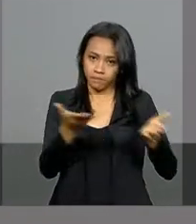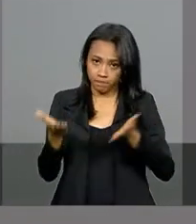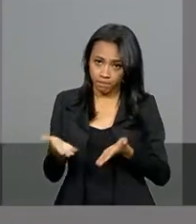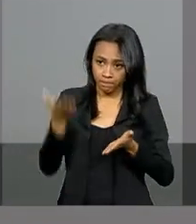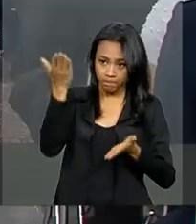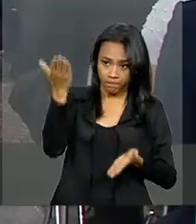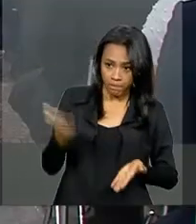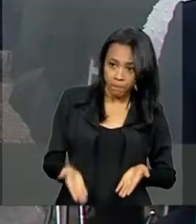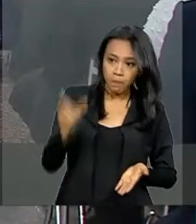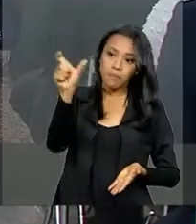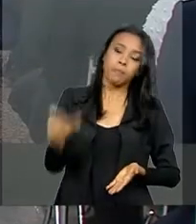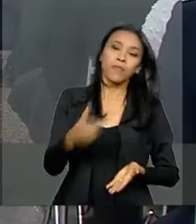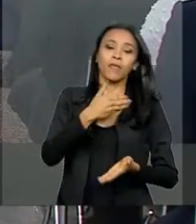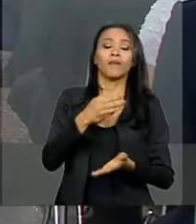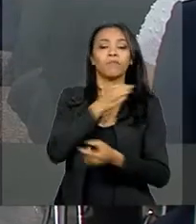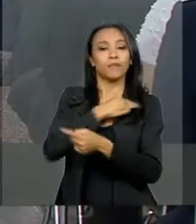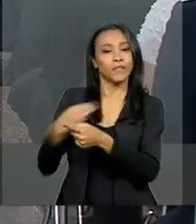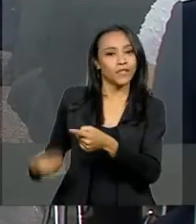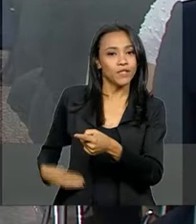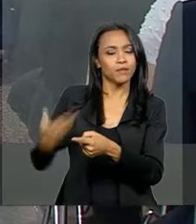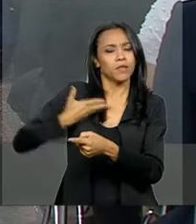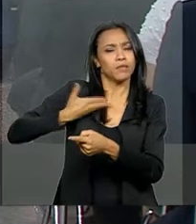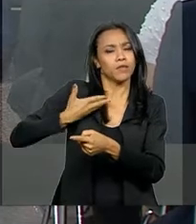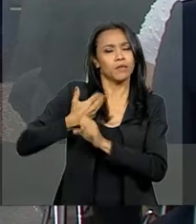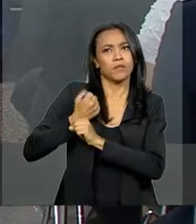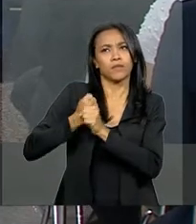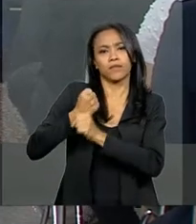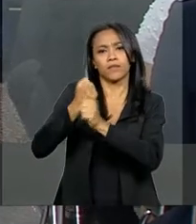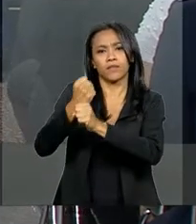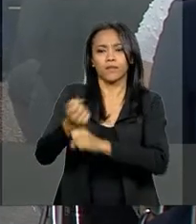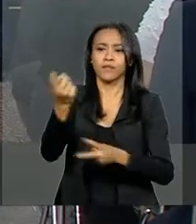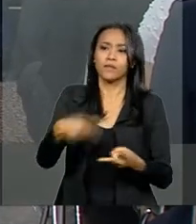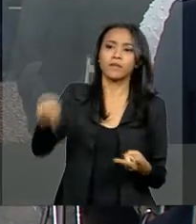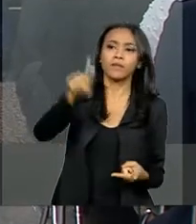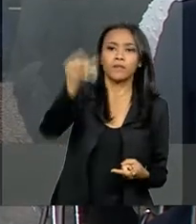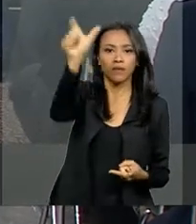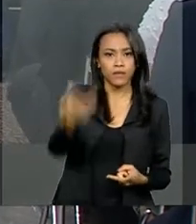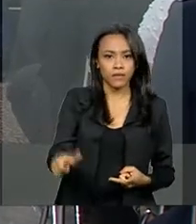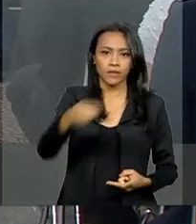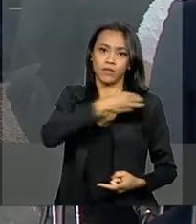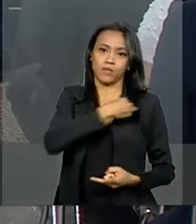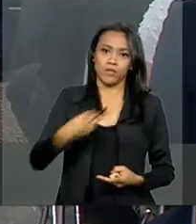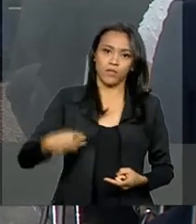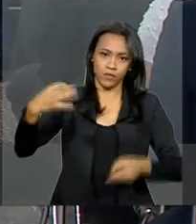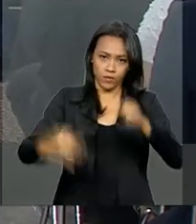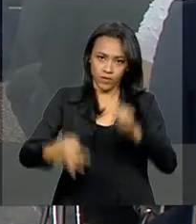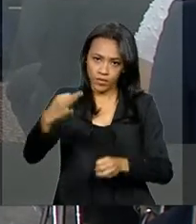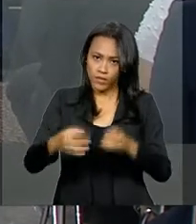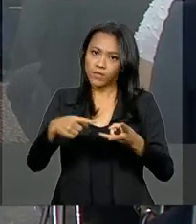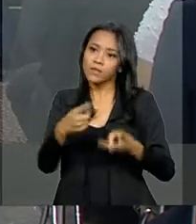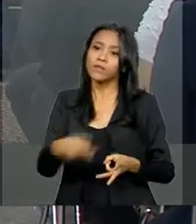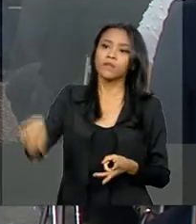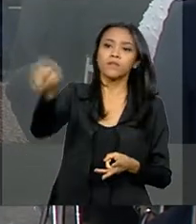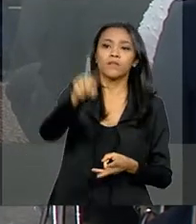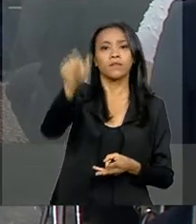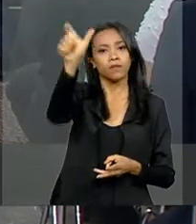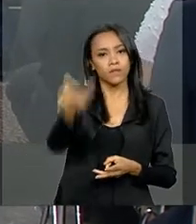amigo de longa data o ministro da justiça o ministro do planejamento